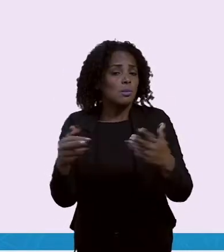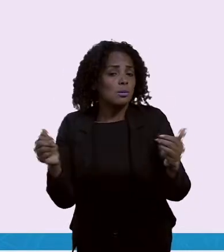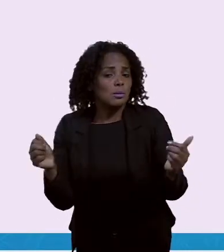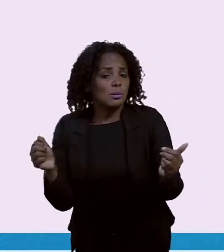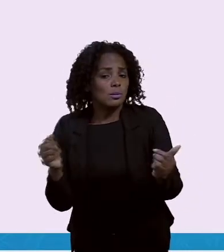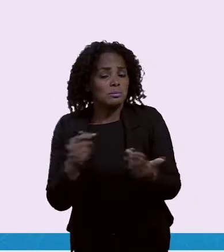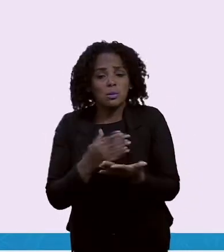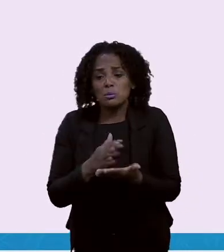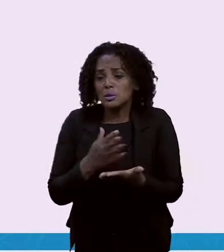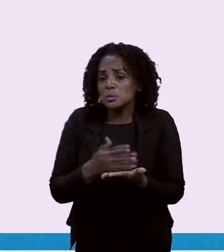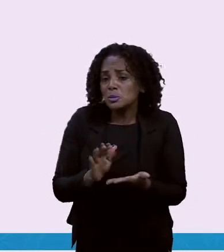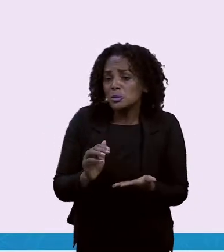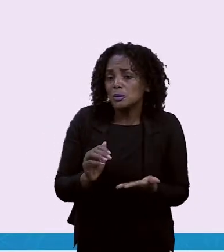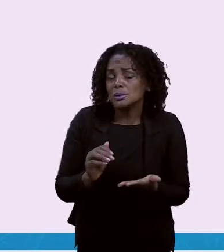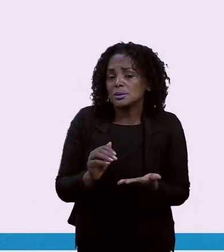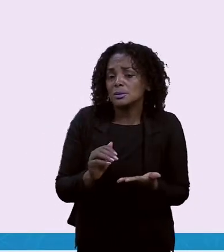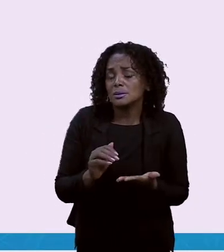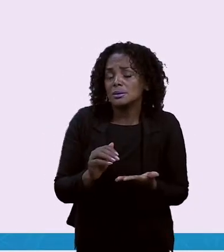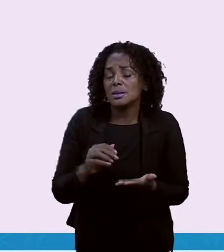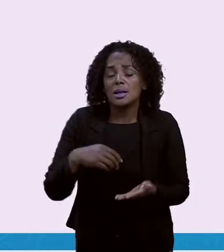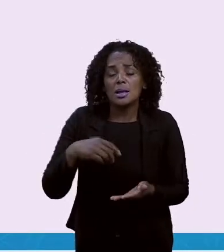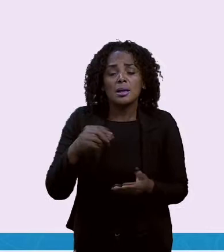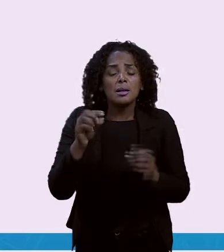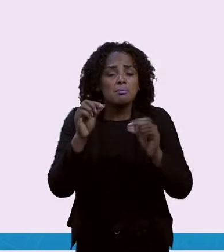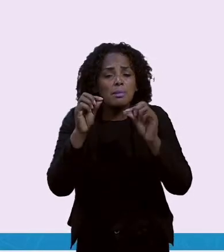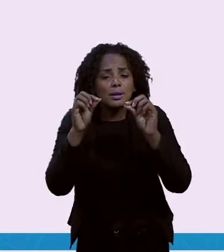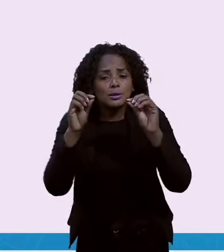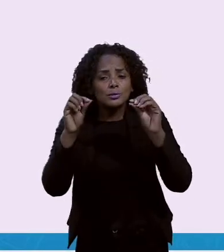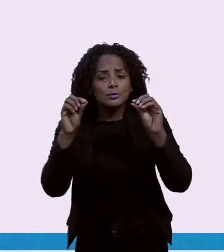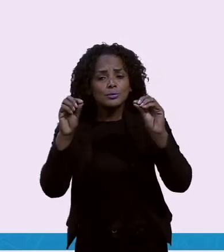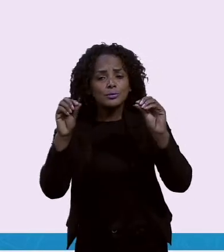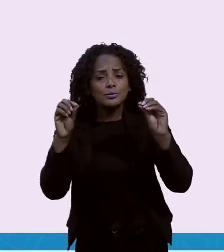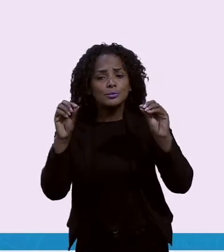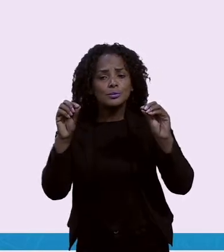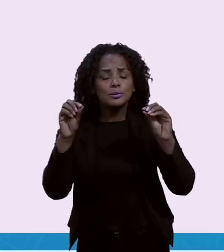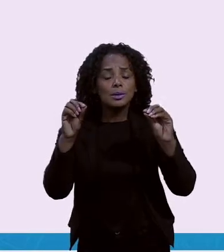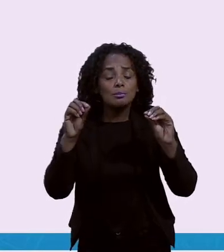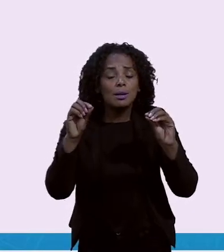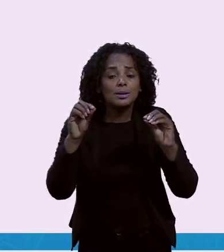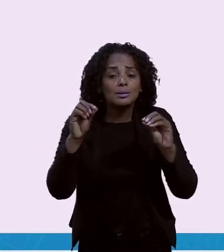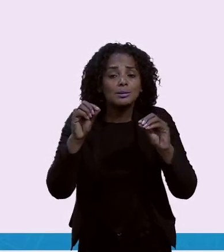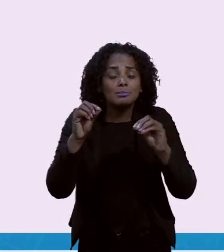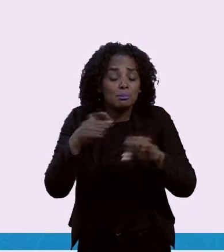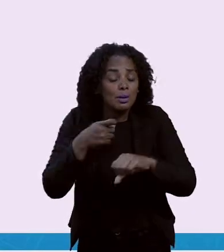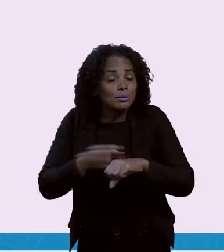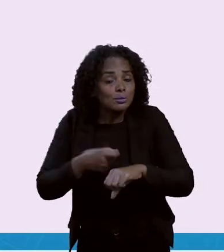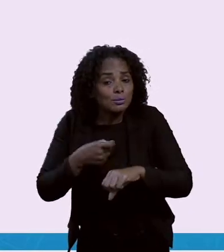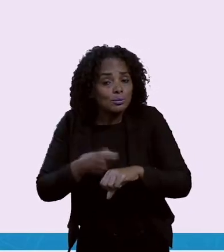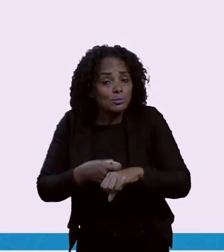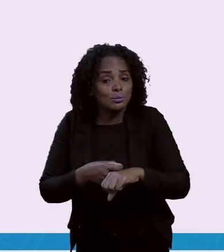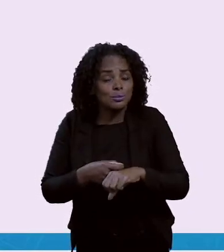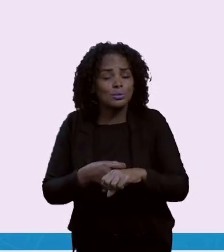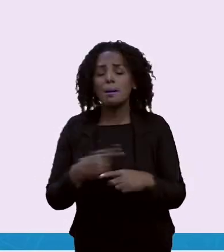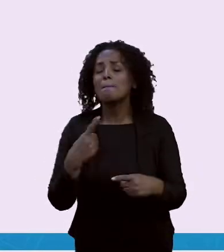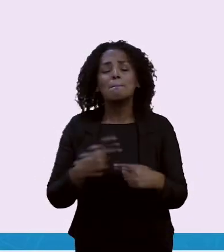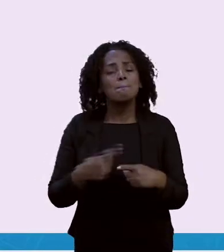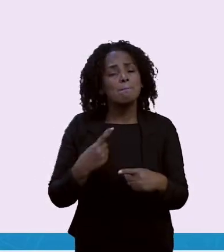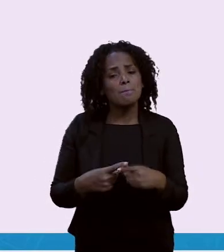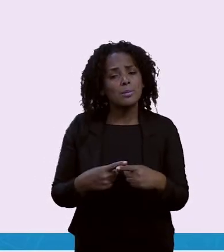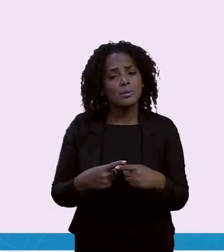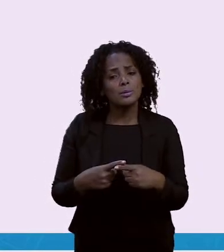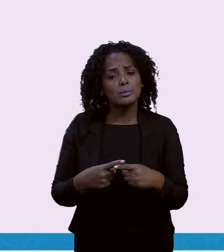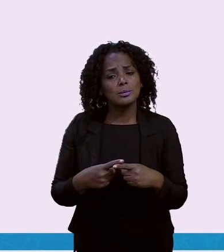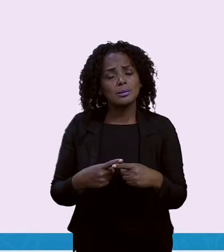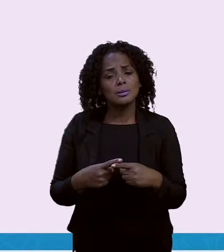de papel. Ele é mais fino, mas ele também fica sempre mais armado. Mas por que esses objetos